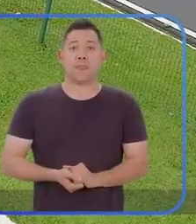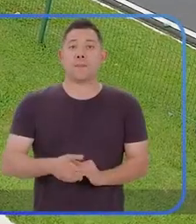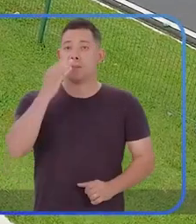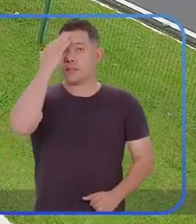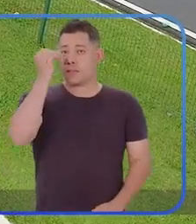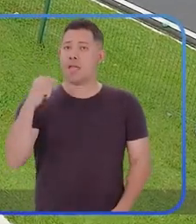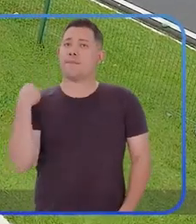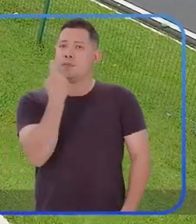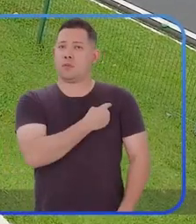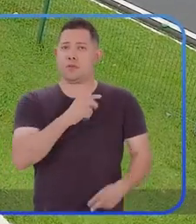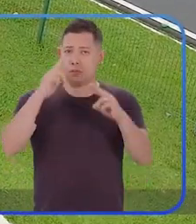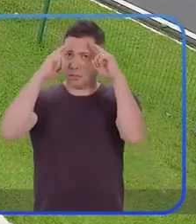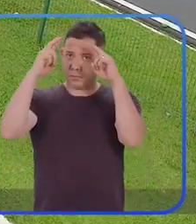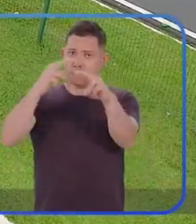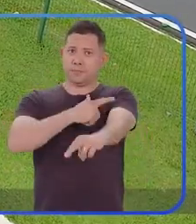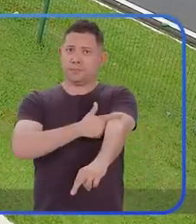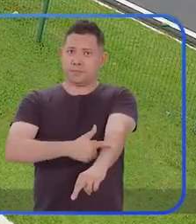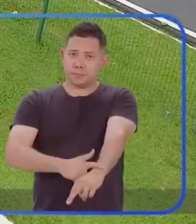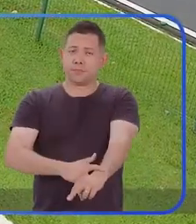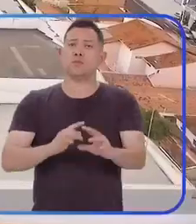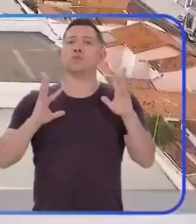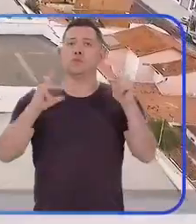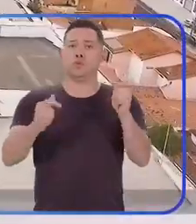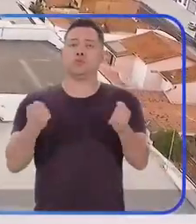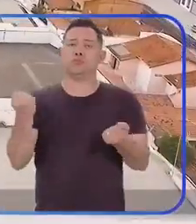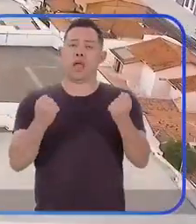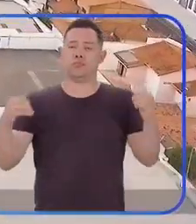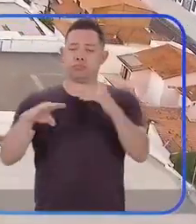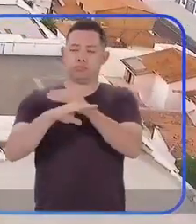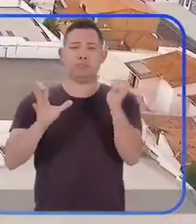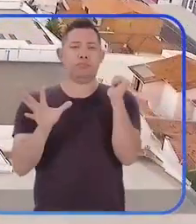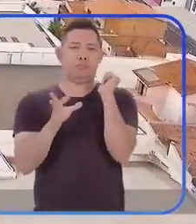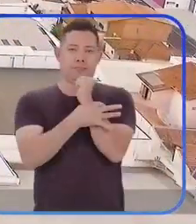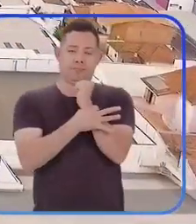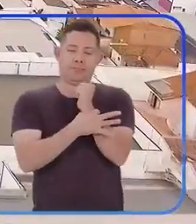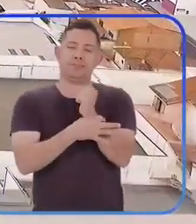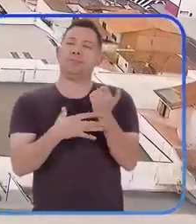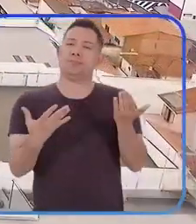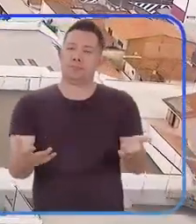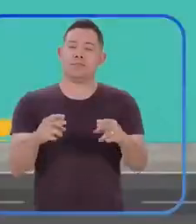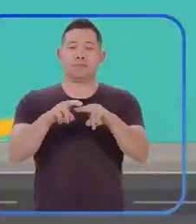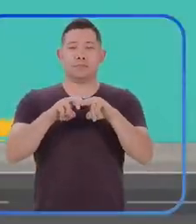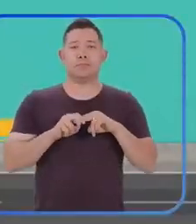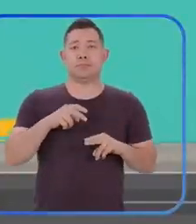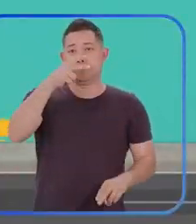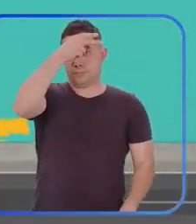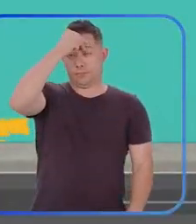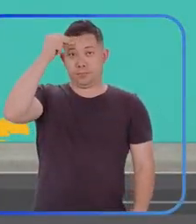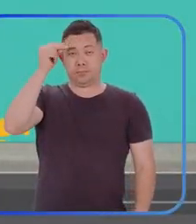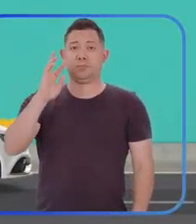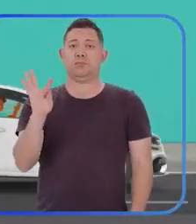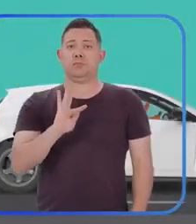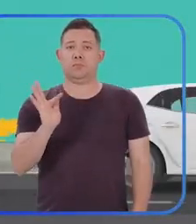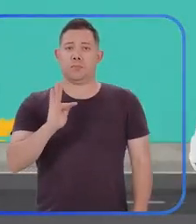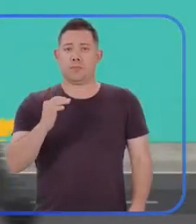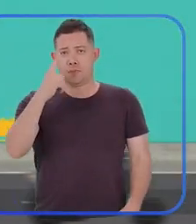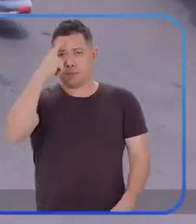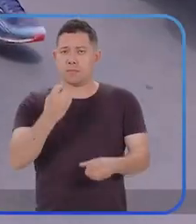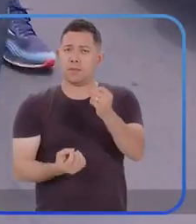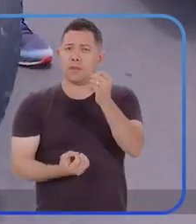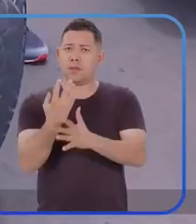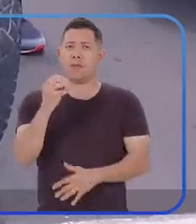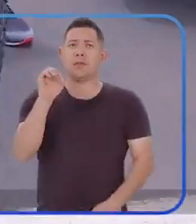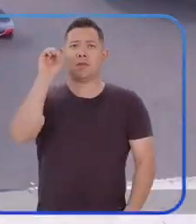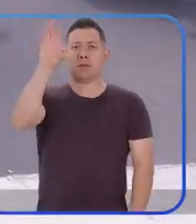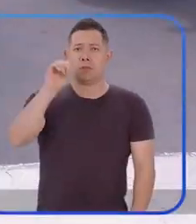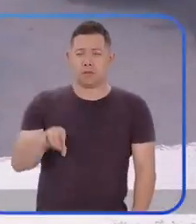sabemos que só com respeito e a colaboração de todos conseguimos fazer o trânsito mais seguro é pensando nisso que a prefeitura de Franca